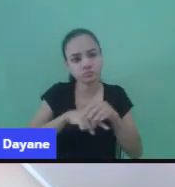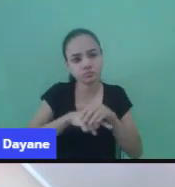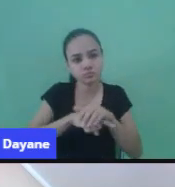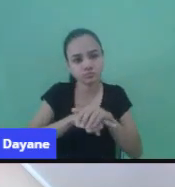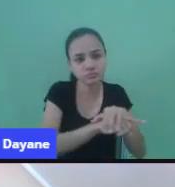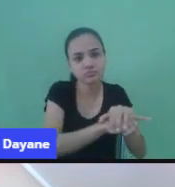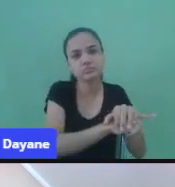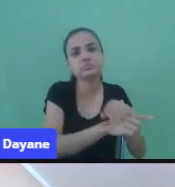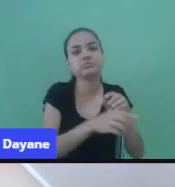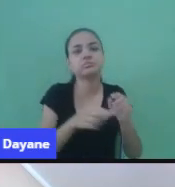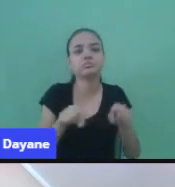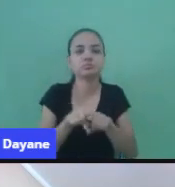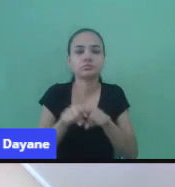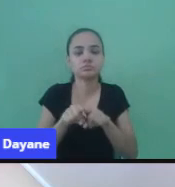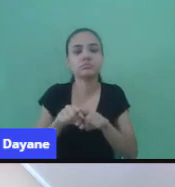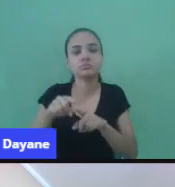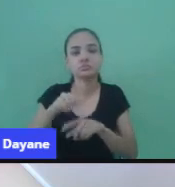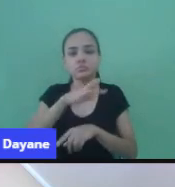na história.